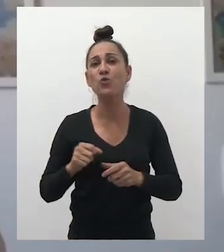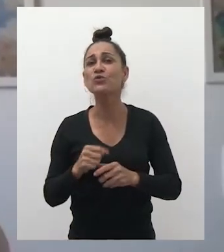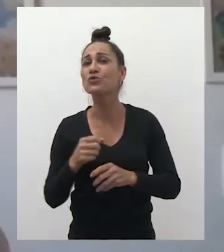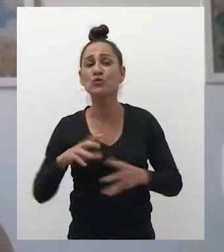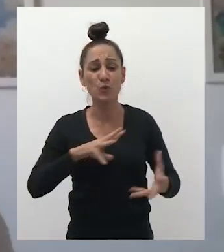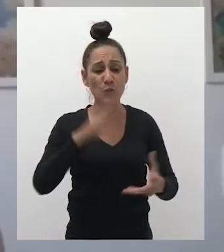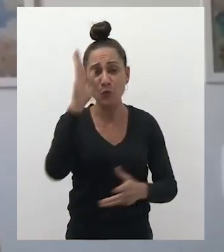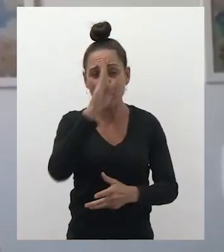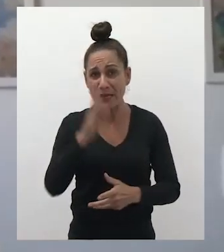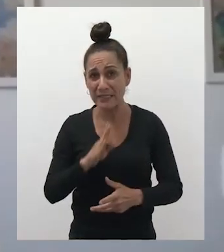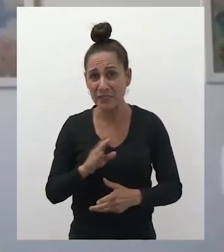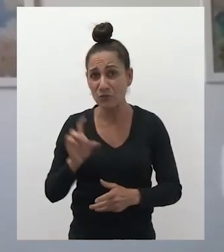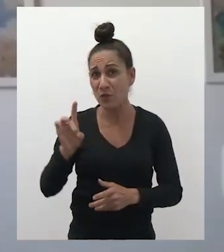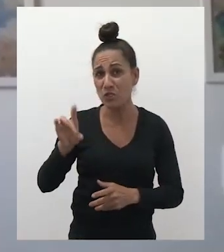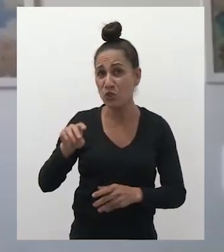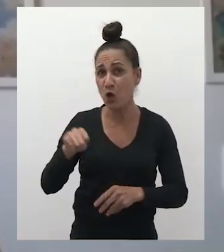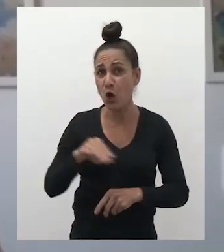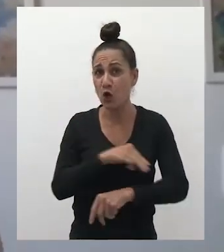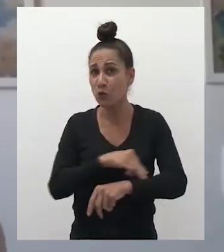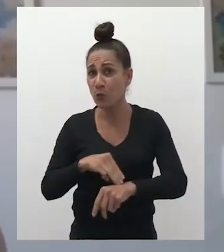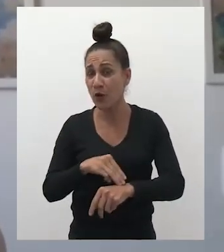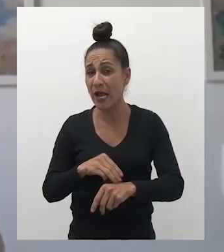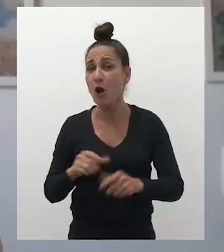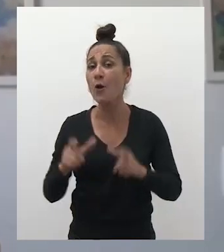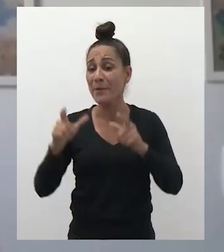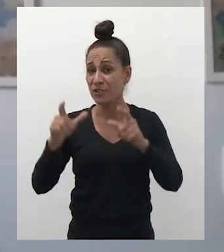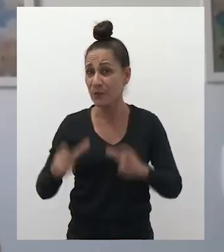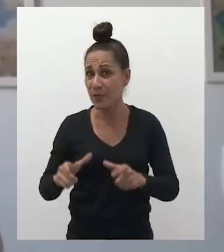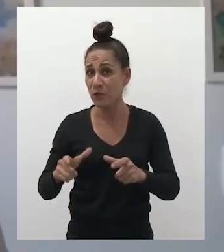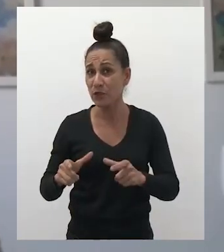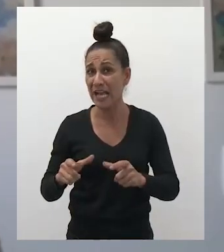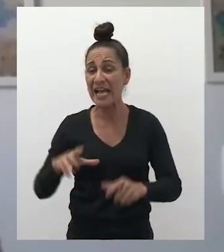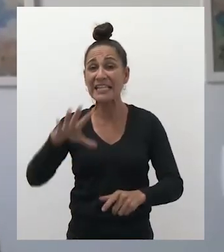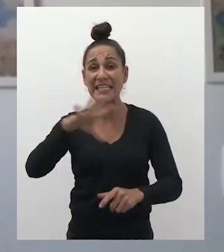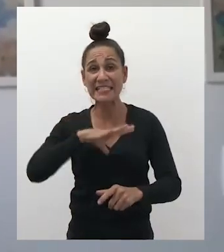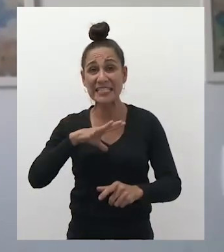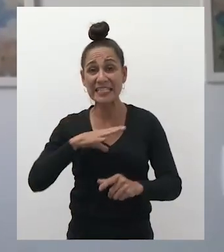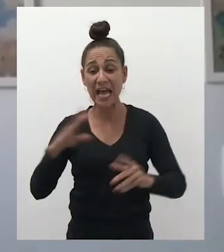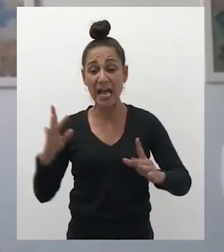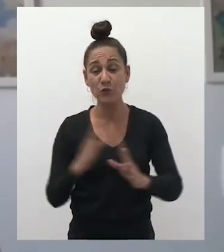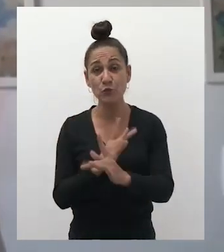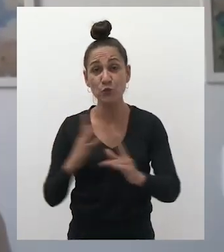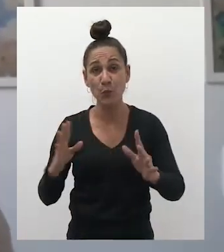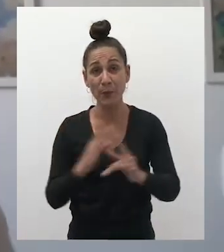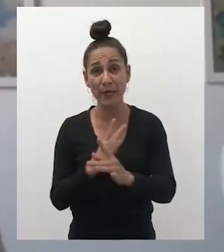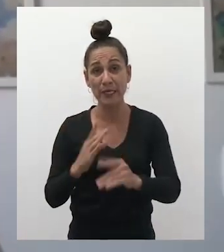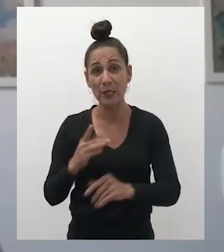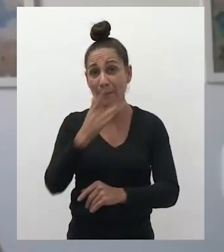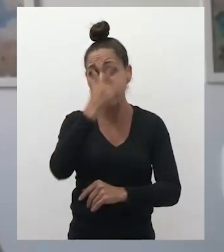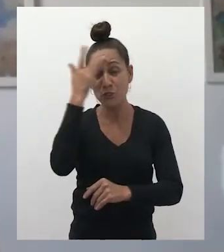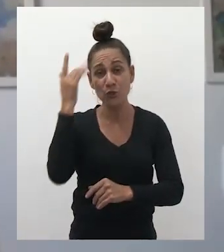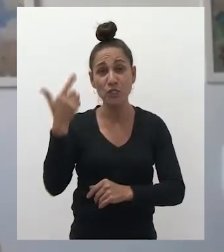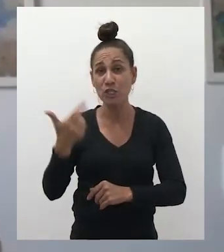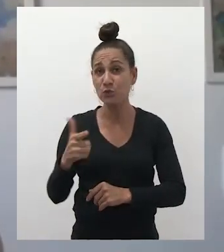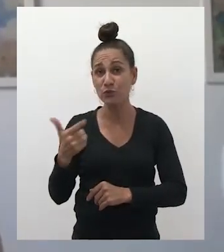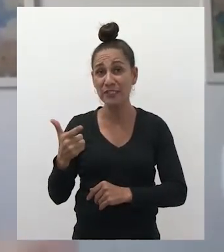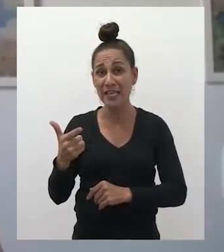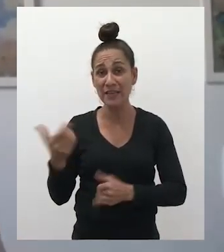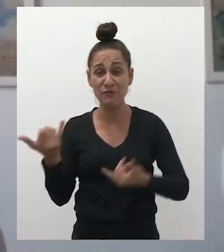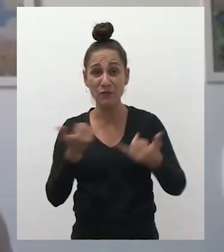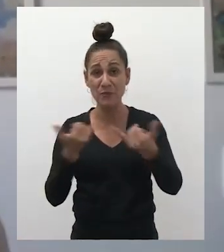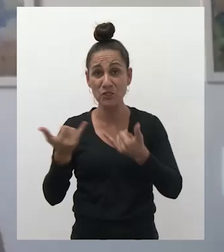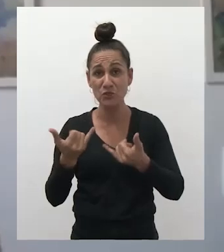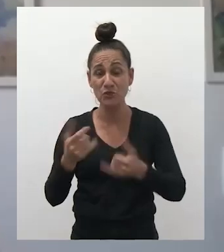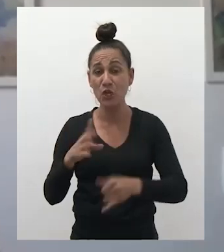não são só do meio rural, são também nos centros urbanos, de pessoas que não têm nenhuma informação sobre as coisas, que